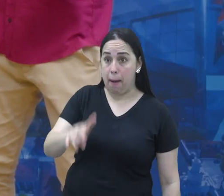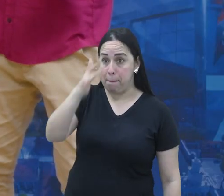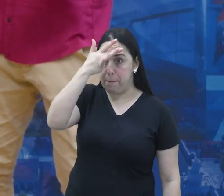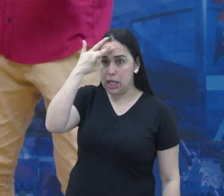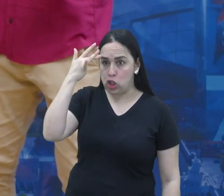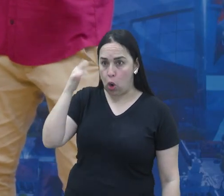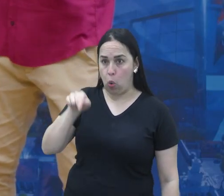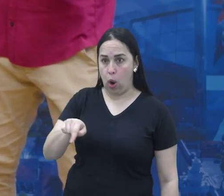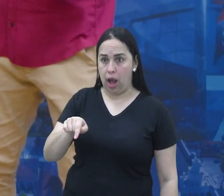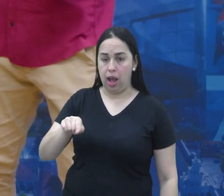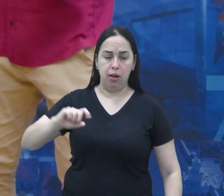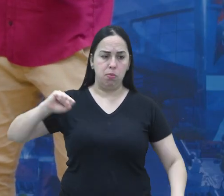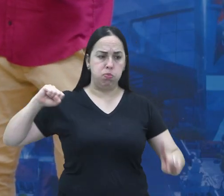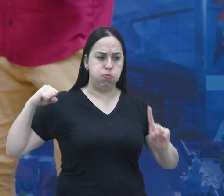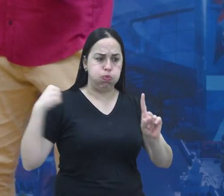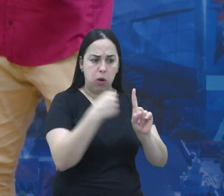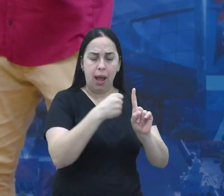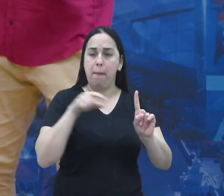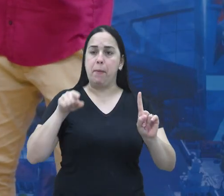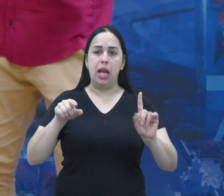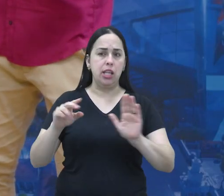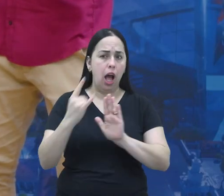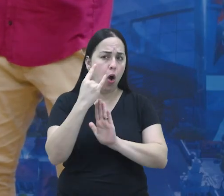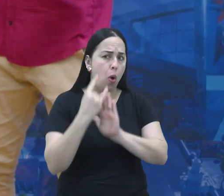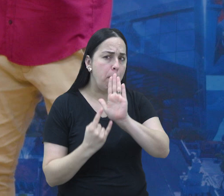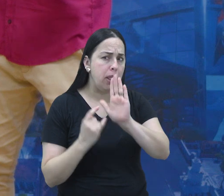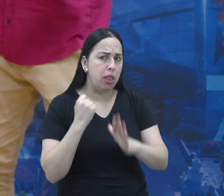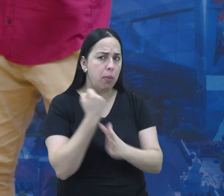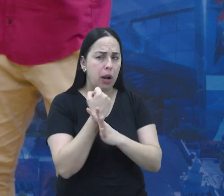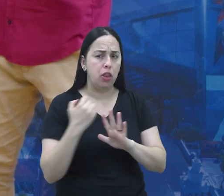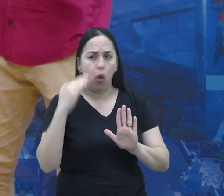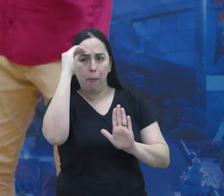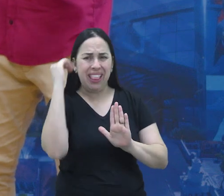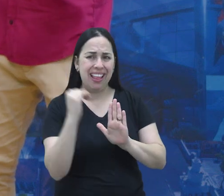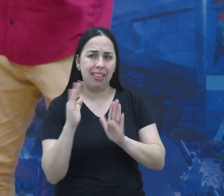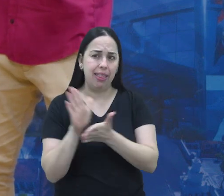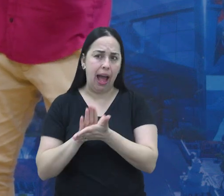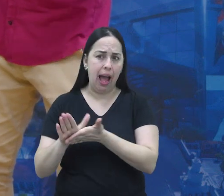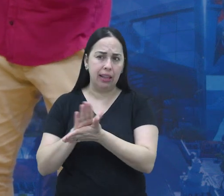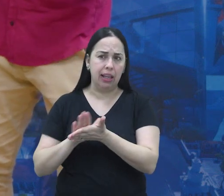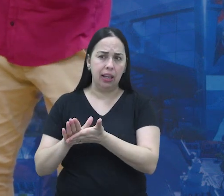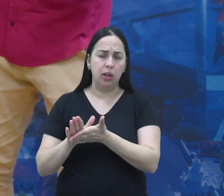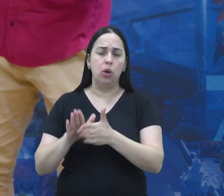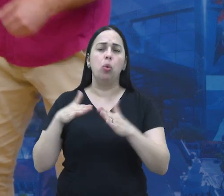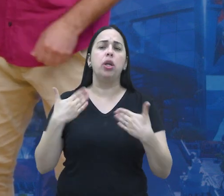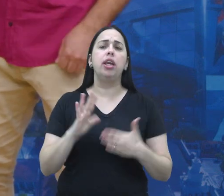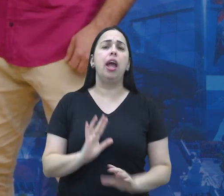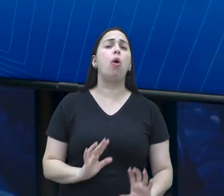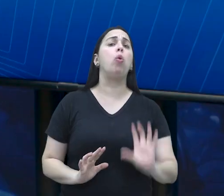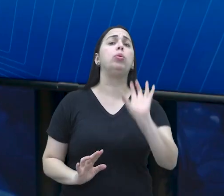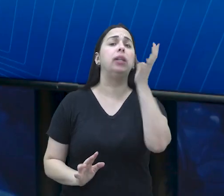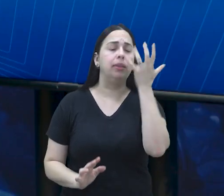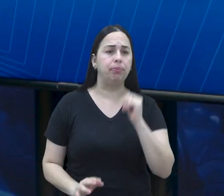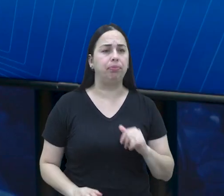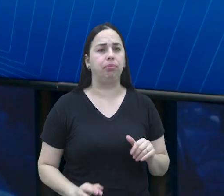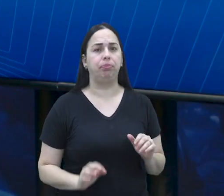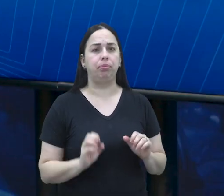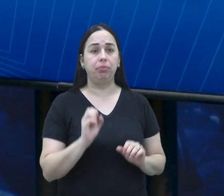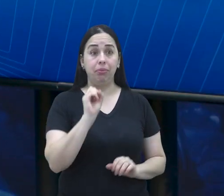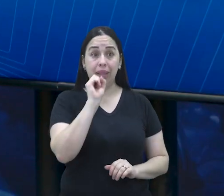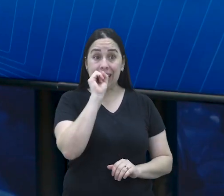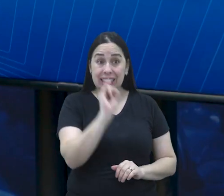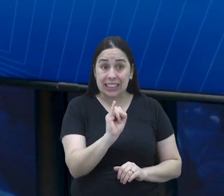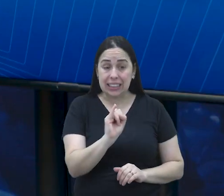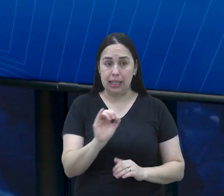agressor ele descumpra a medida protetiva, quais as penalidades que estão previstas também para proteger a mulher? Claro. Se